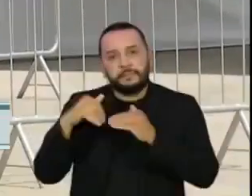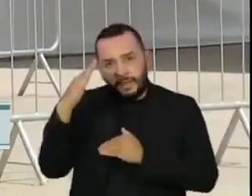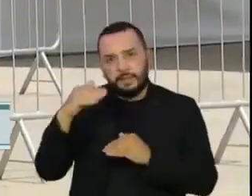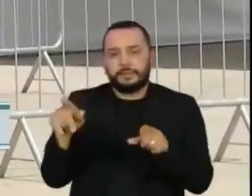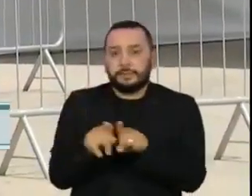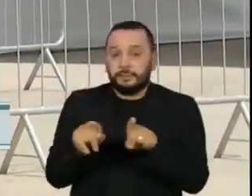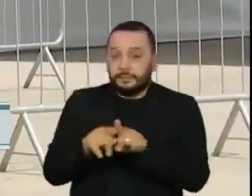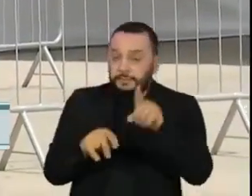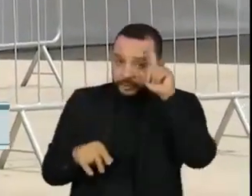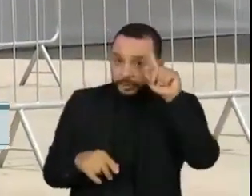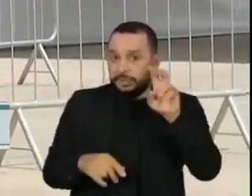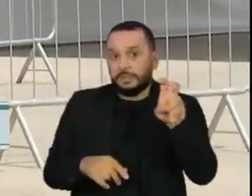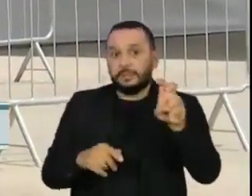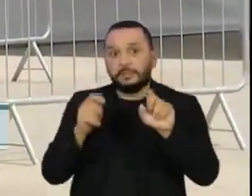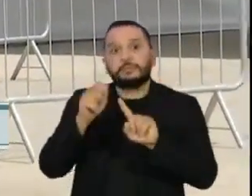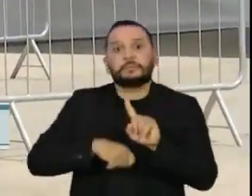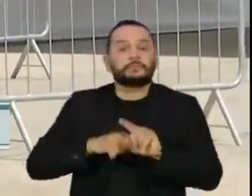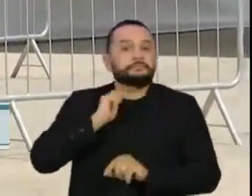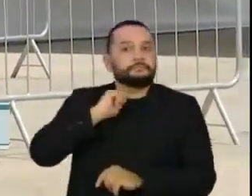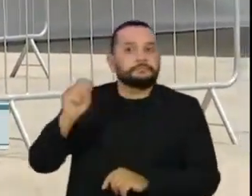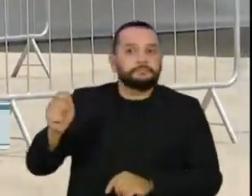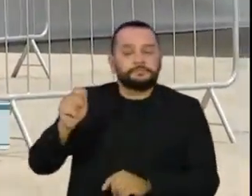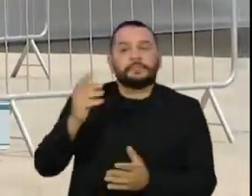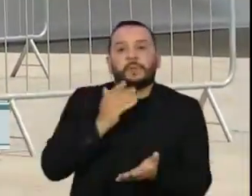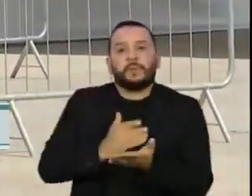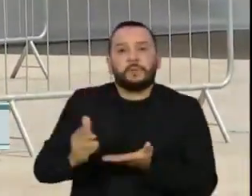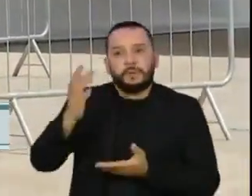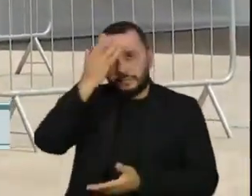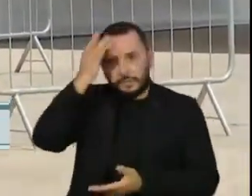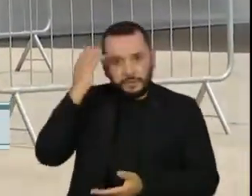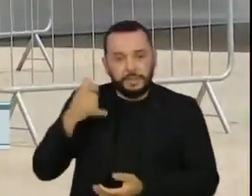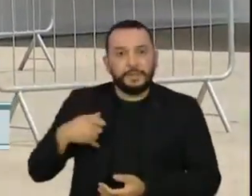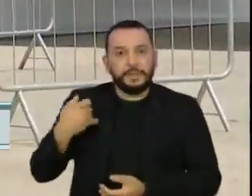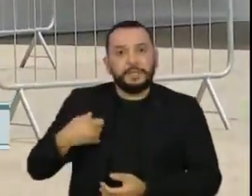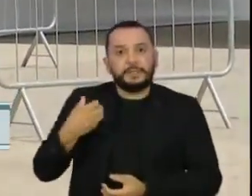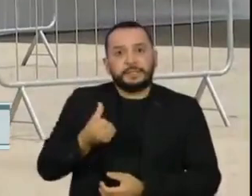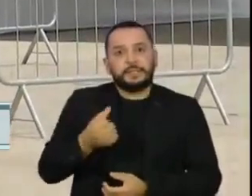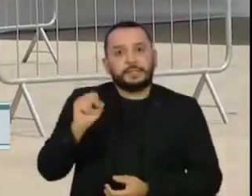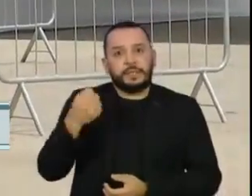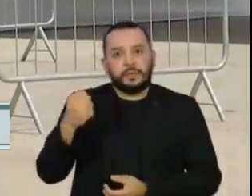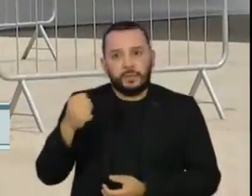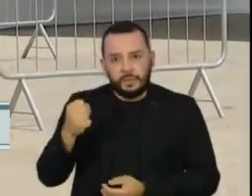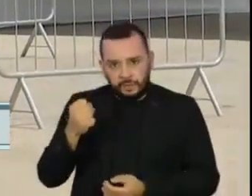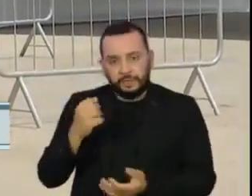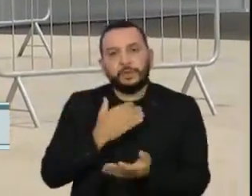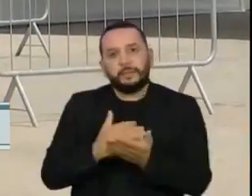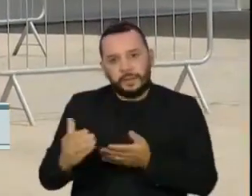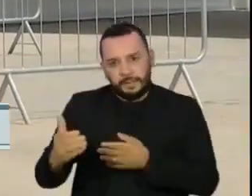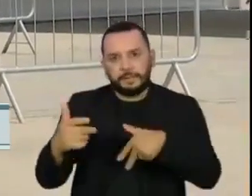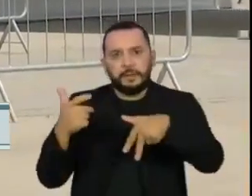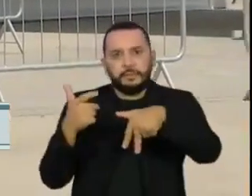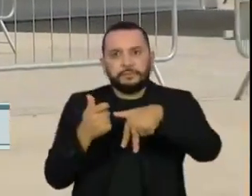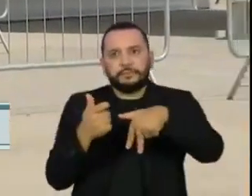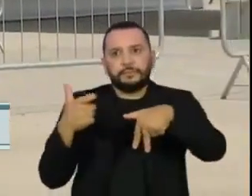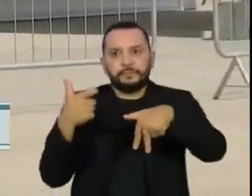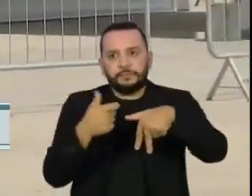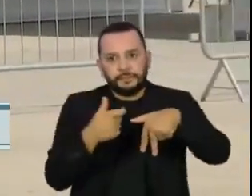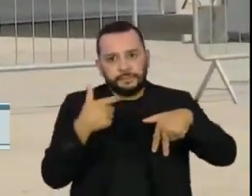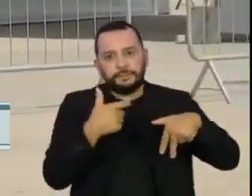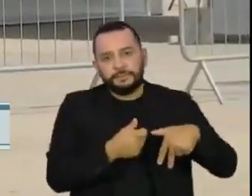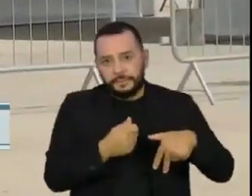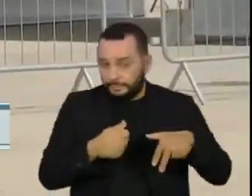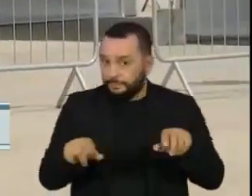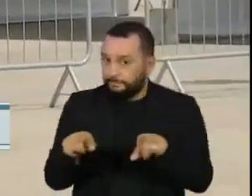abril, segunda-feira da semana que vem, é a vez de pessoas com 68 anos serem vacinadas. Neste